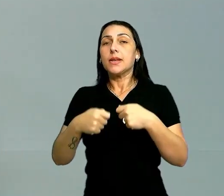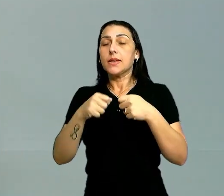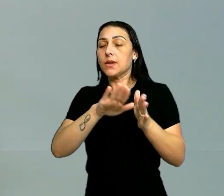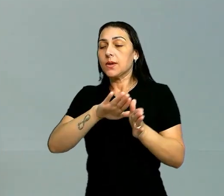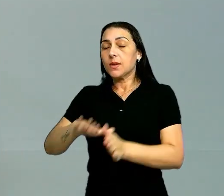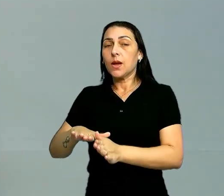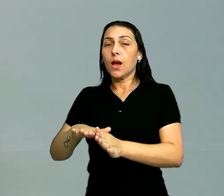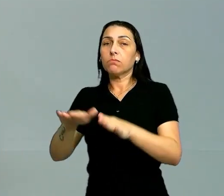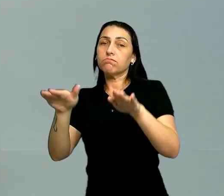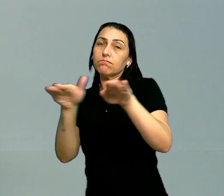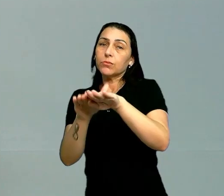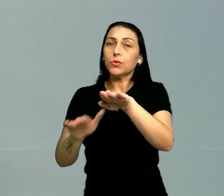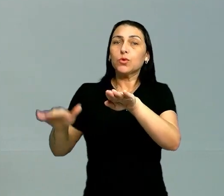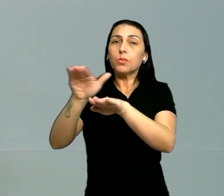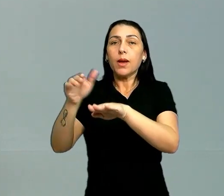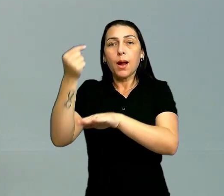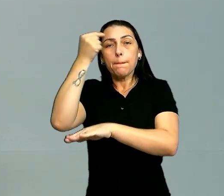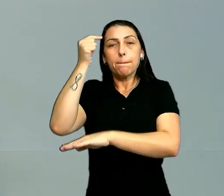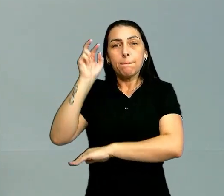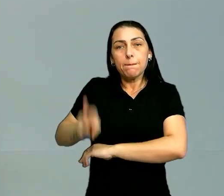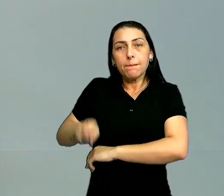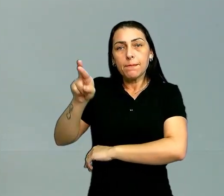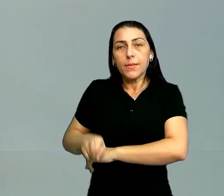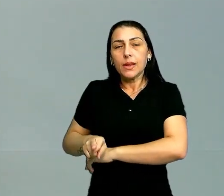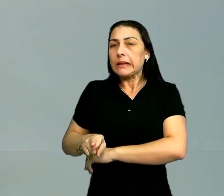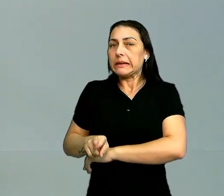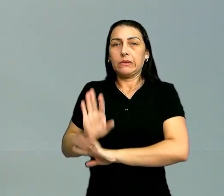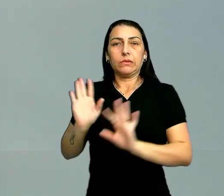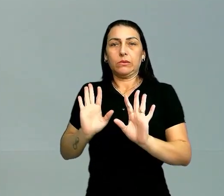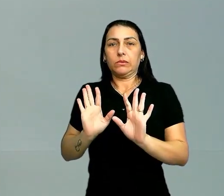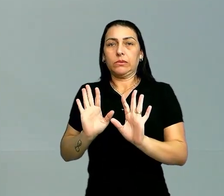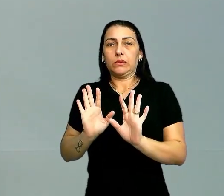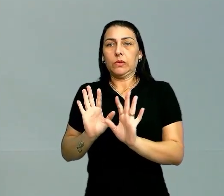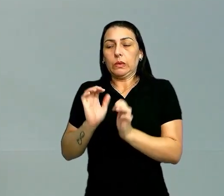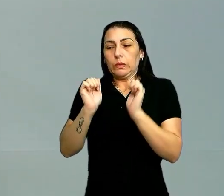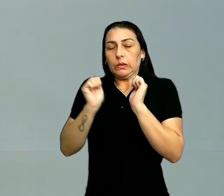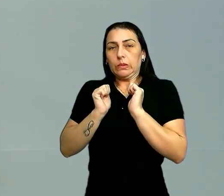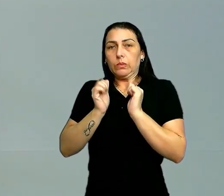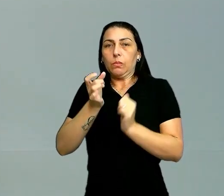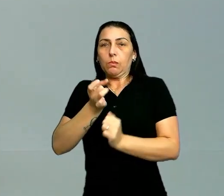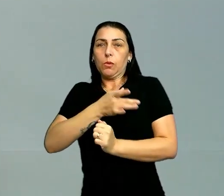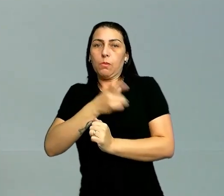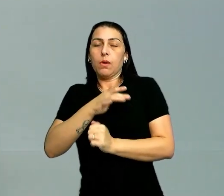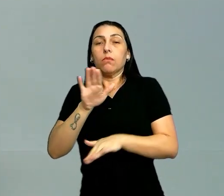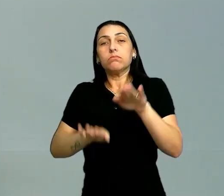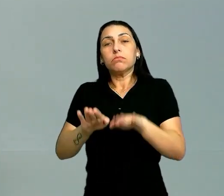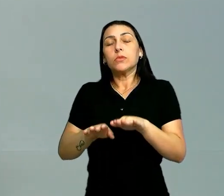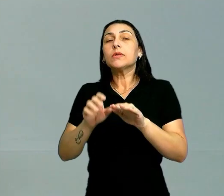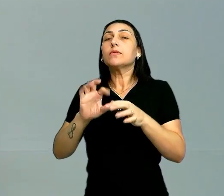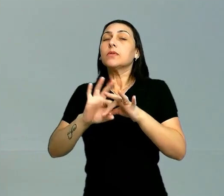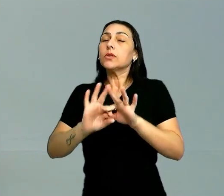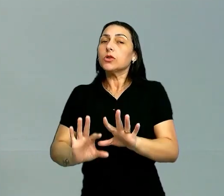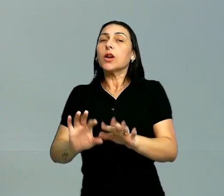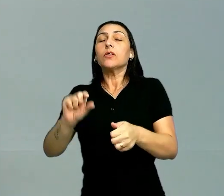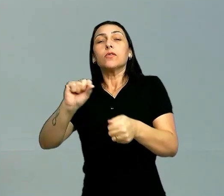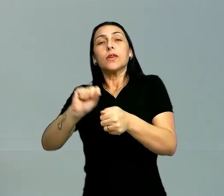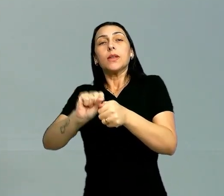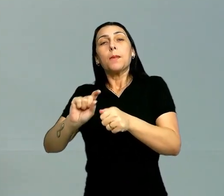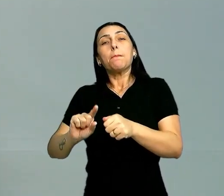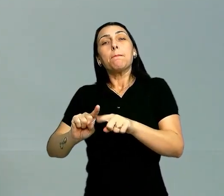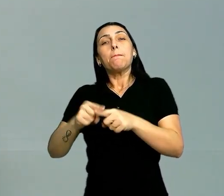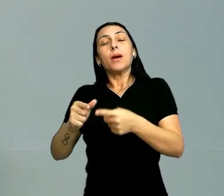medo superar a racionalidade? Eu não devo agir por medo? Ou, em algumas circunstâncias, eu vou deixar de agir, mas